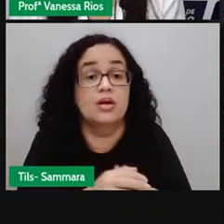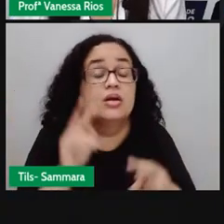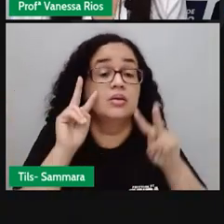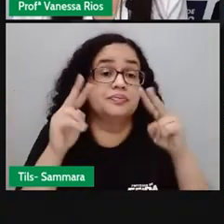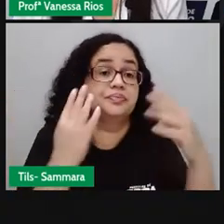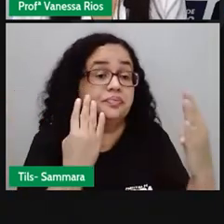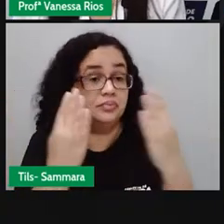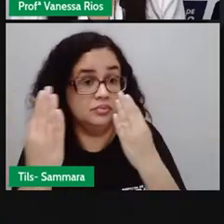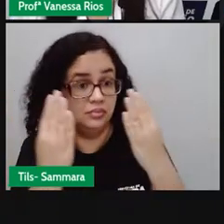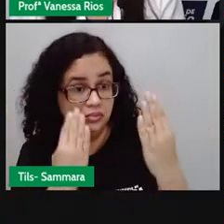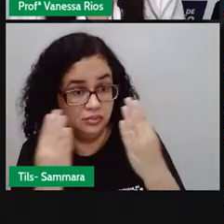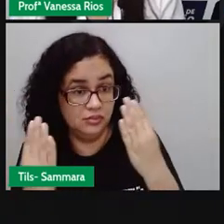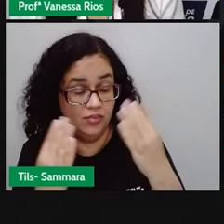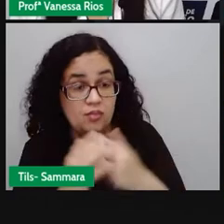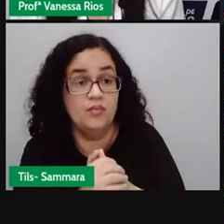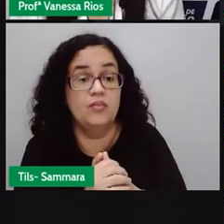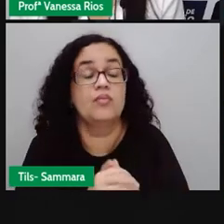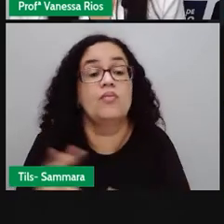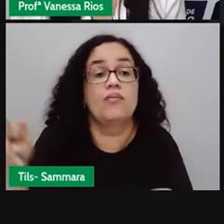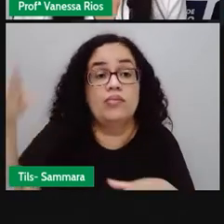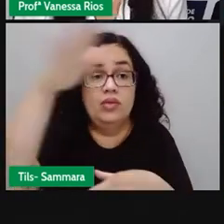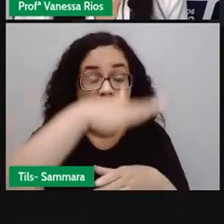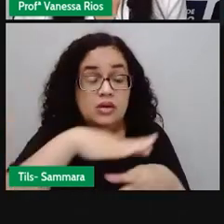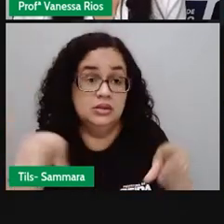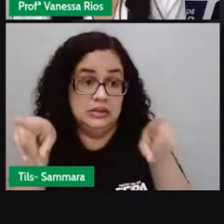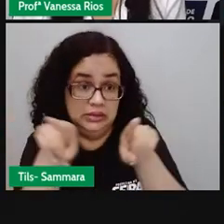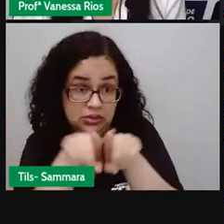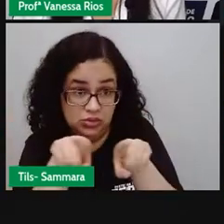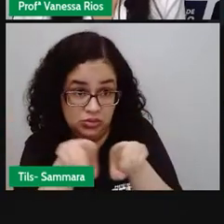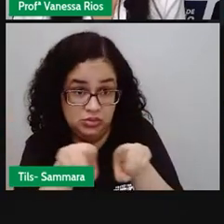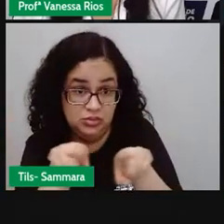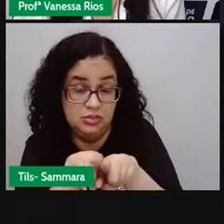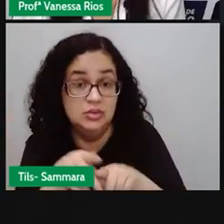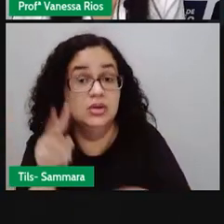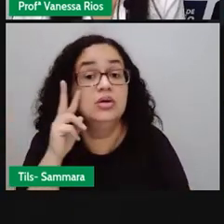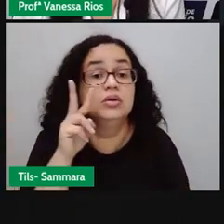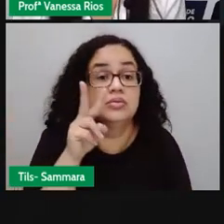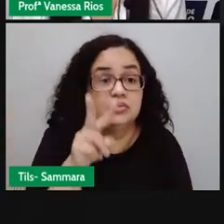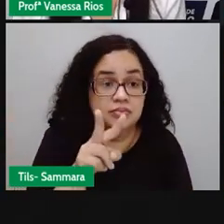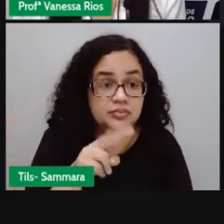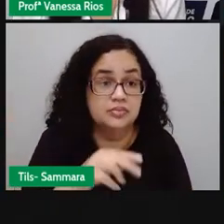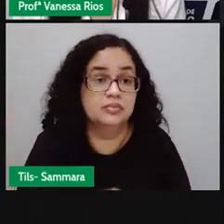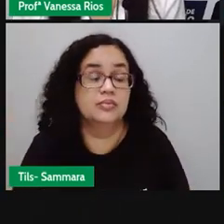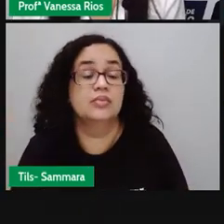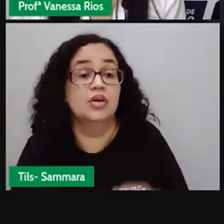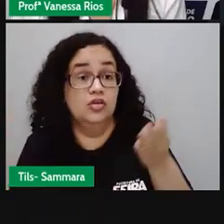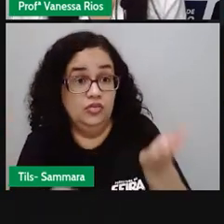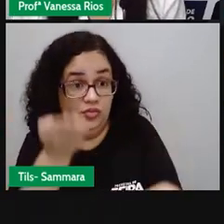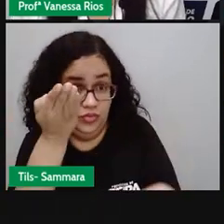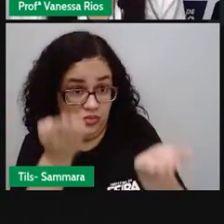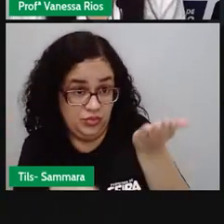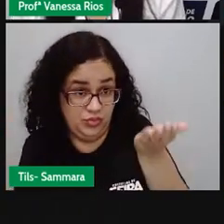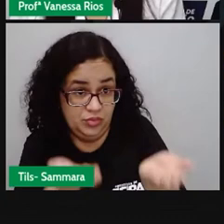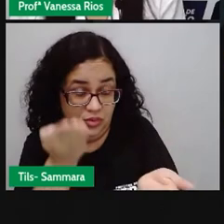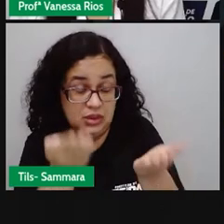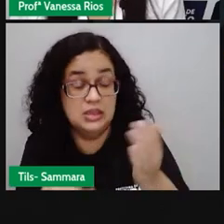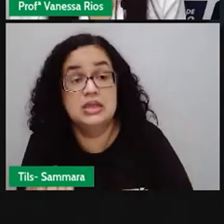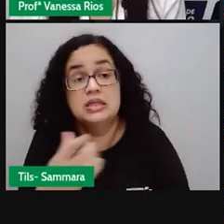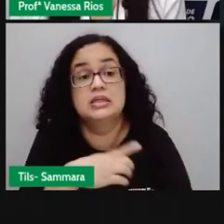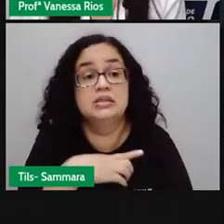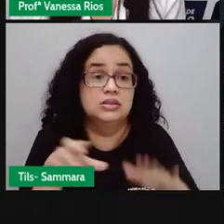aí associar em relação a volume e também a capacidade nessa ilustração? Volume